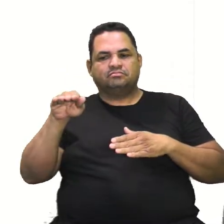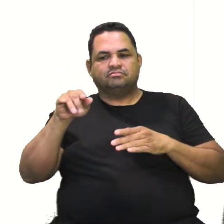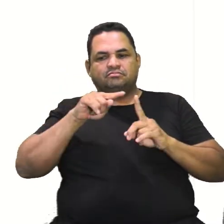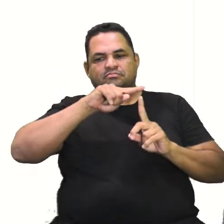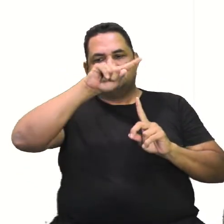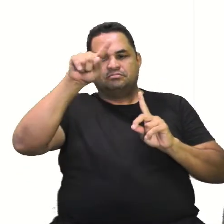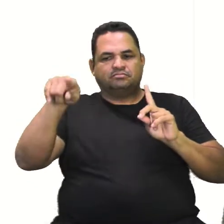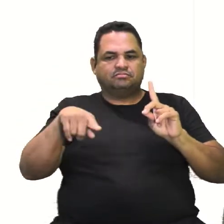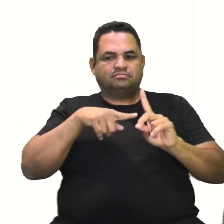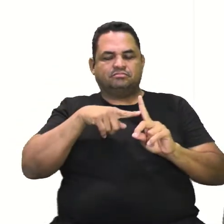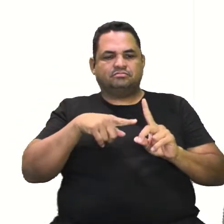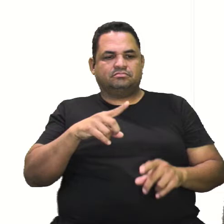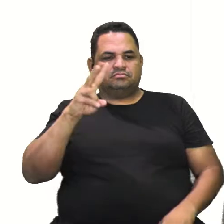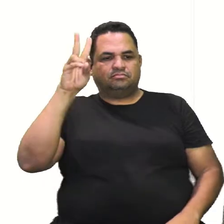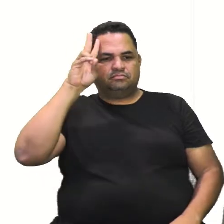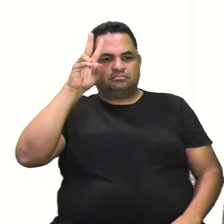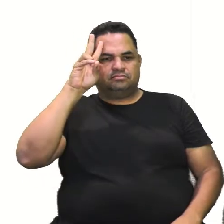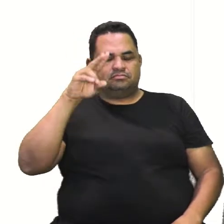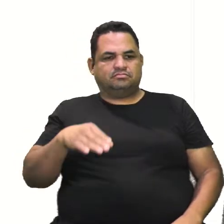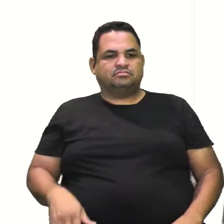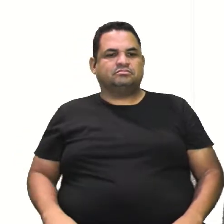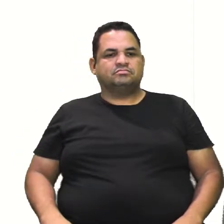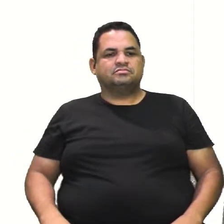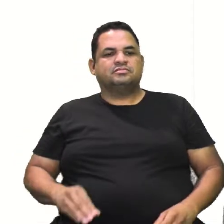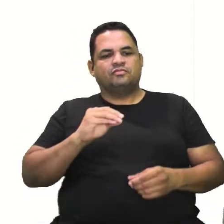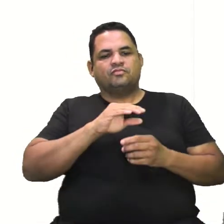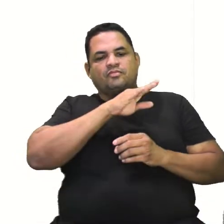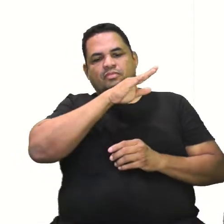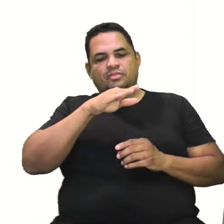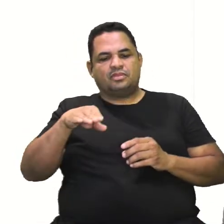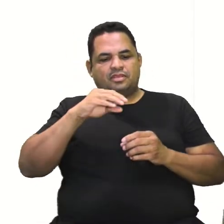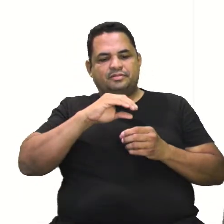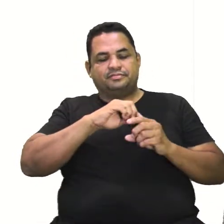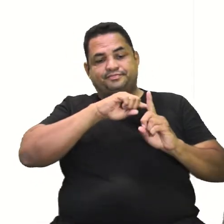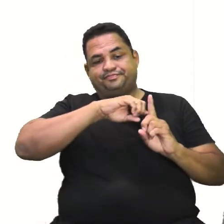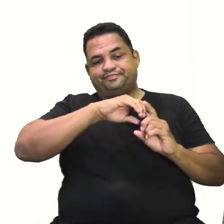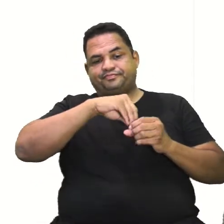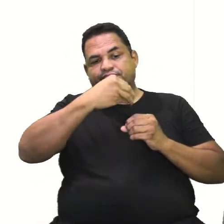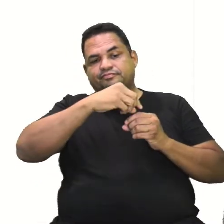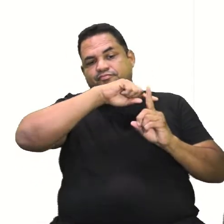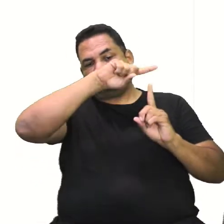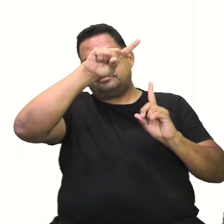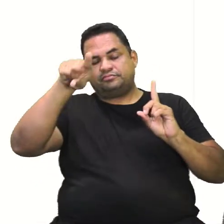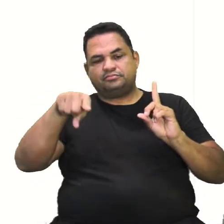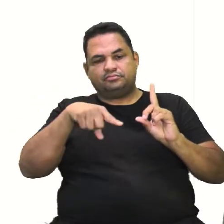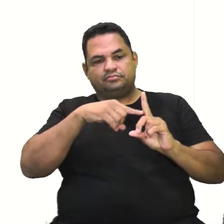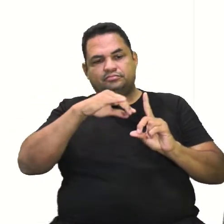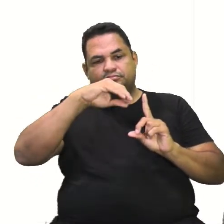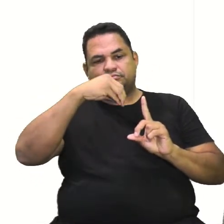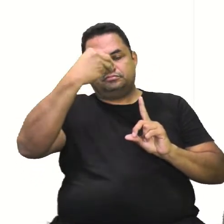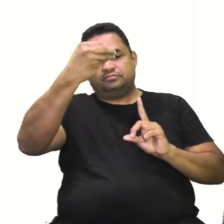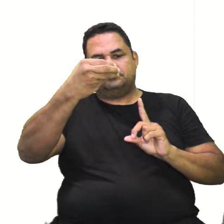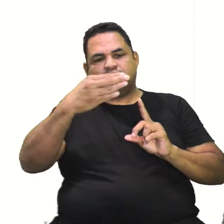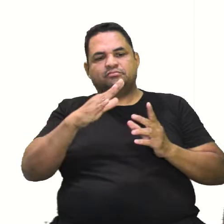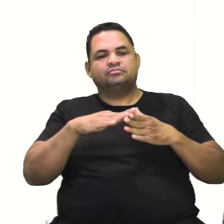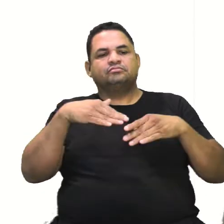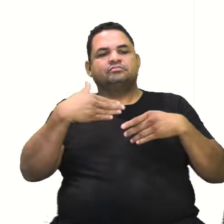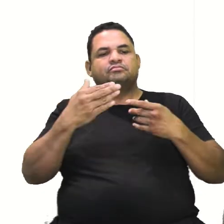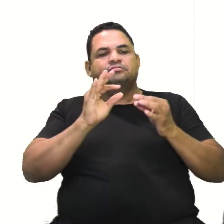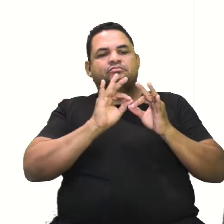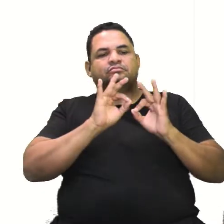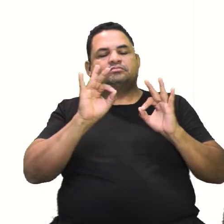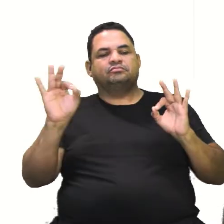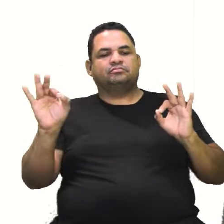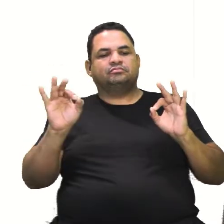uma circunferência. Lembrando que a reta ela pode ser externa à circunferência. Quando que eu sei que ela vai ser externa? Quando